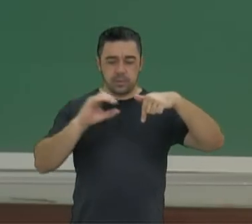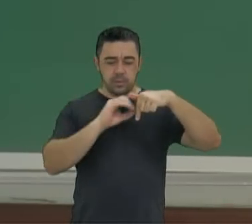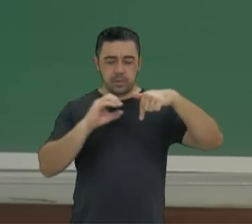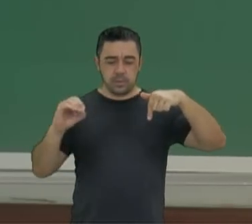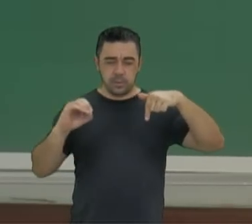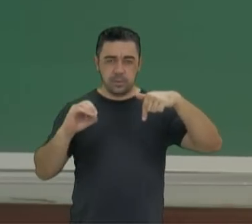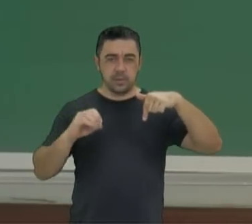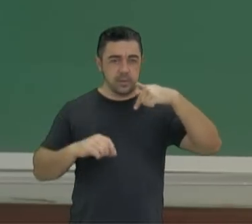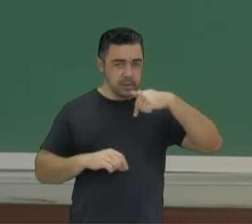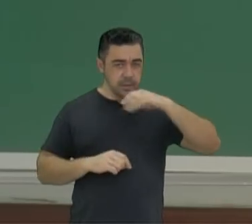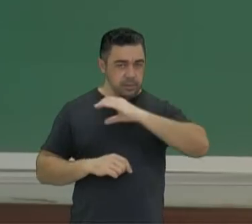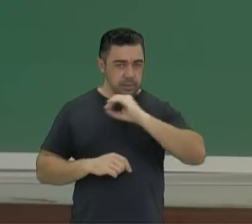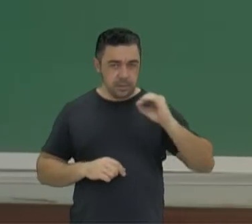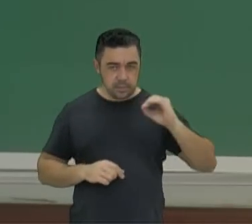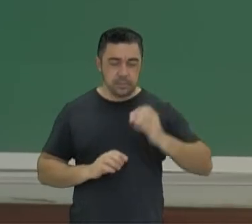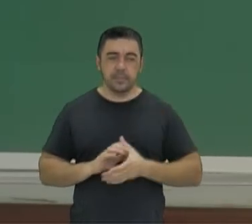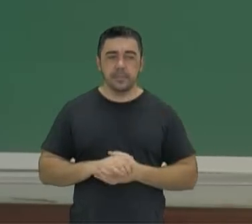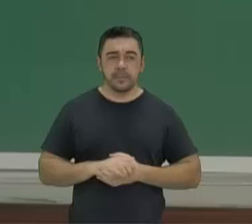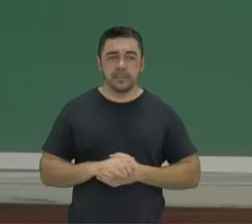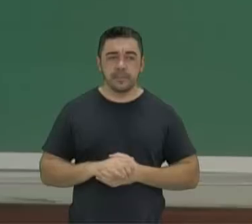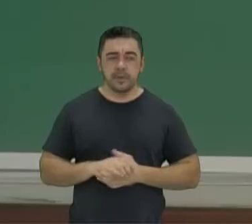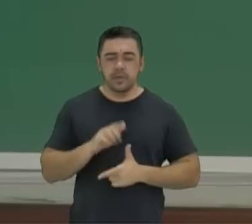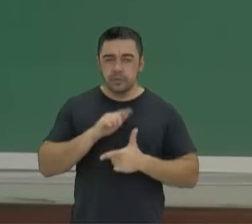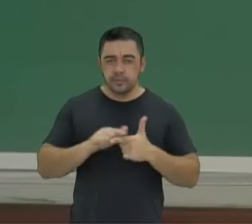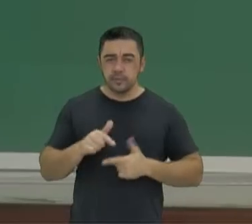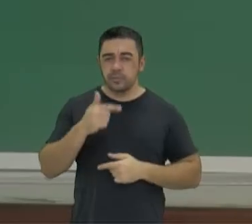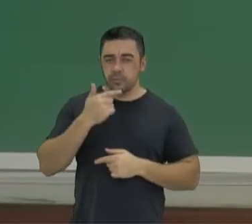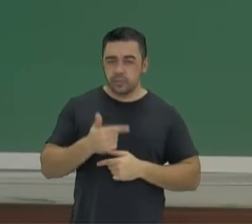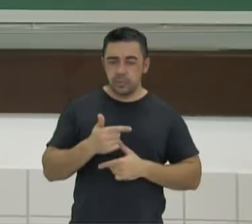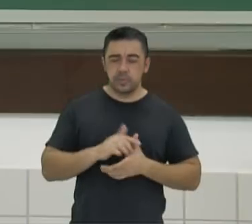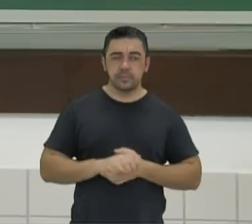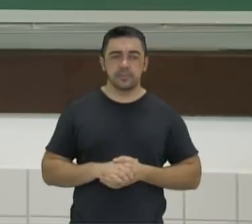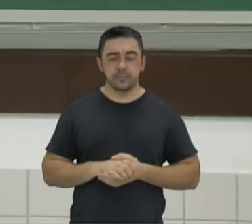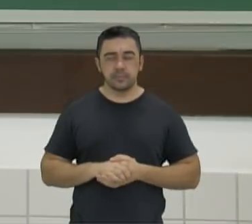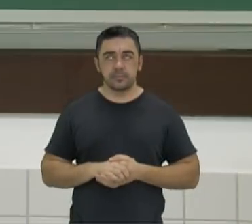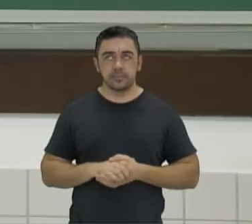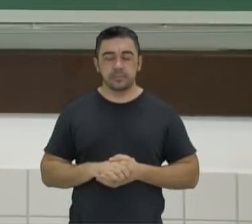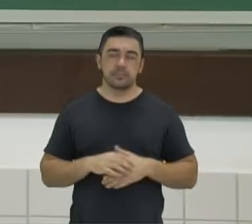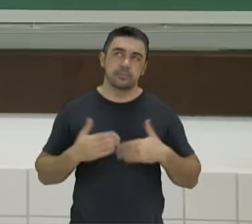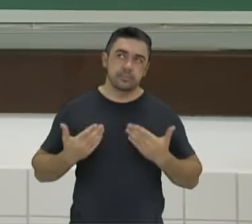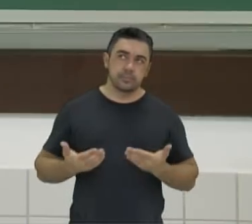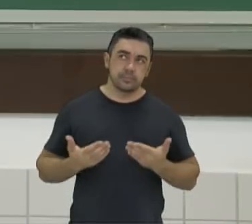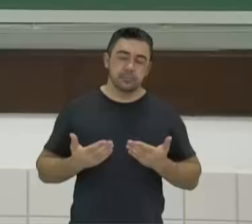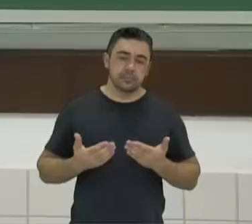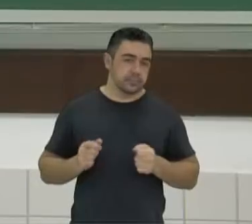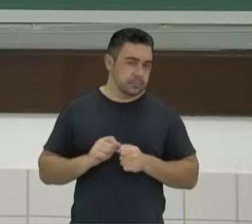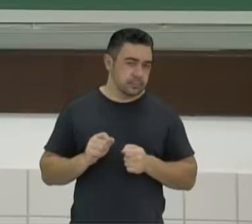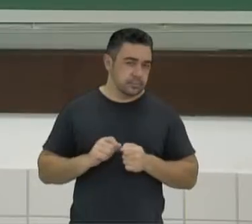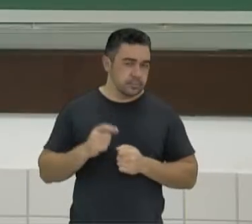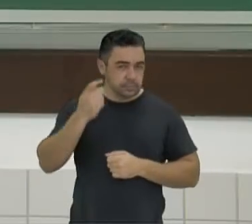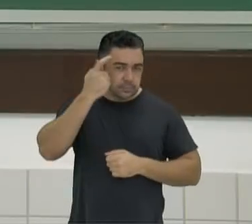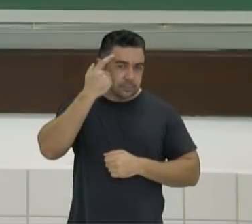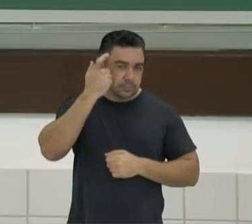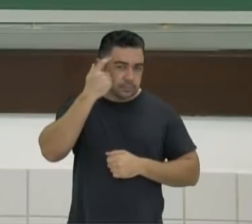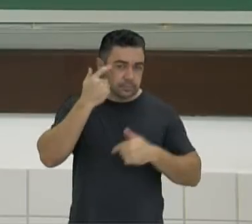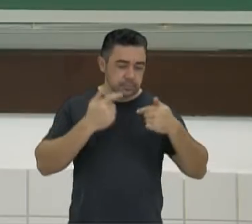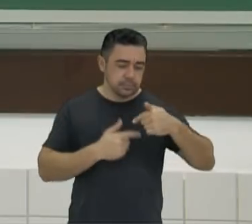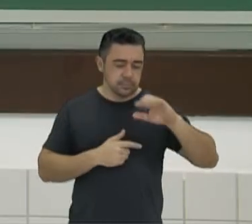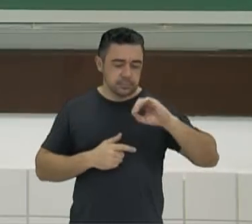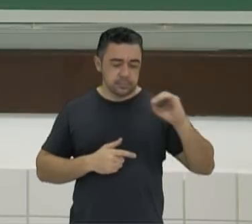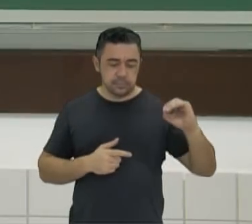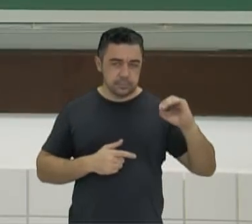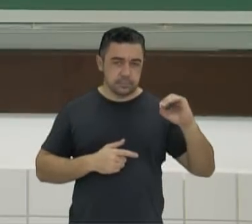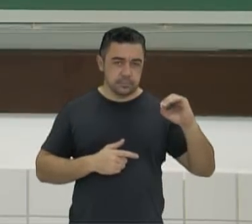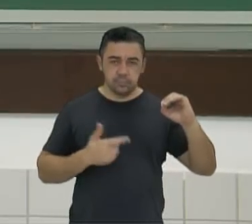zeros, 700. 700 dividido por 2. Bom, vamos fazer um exercício de cálculo mental?